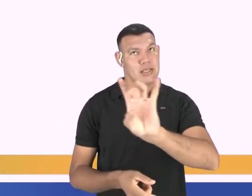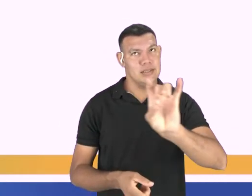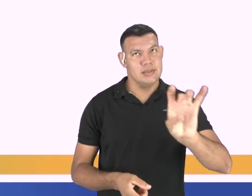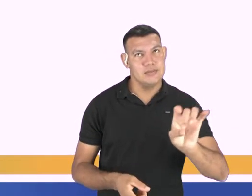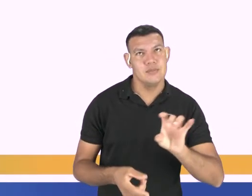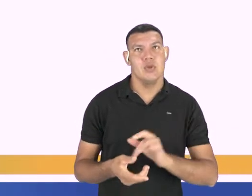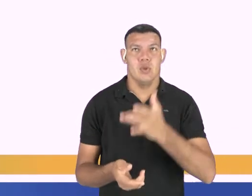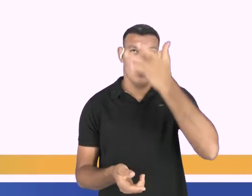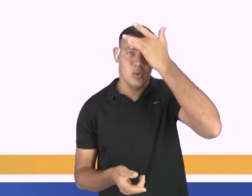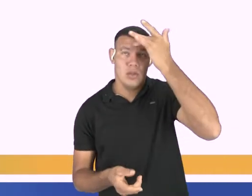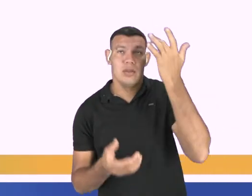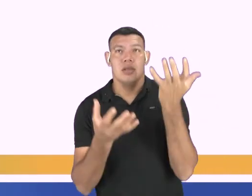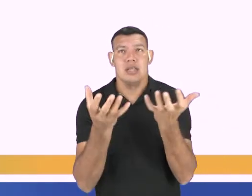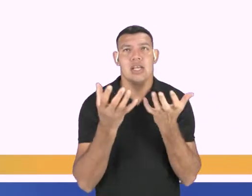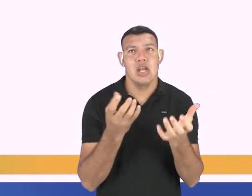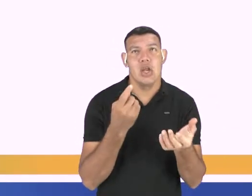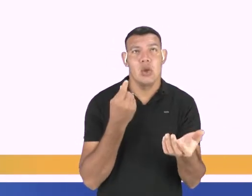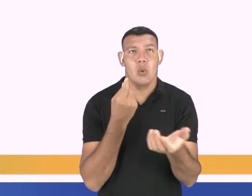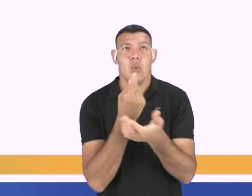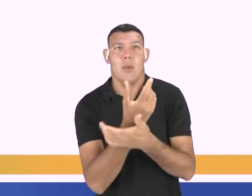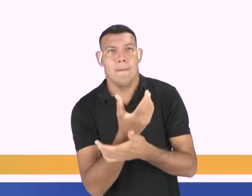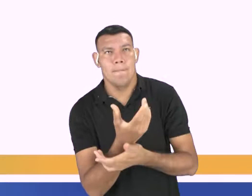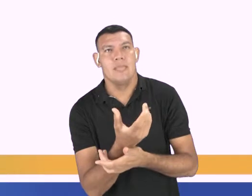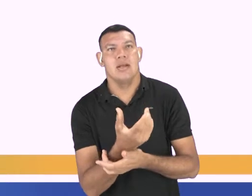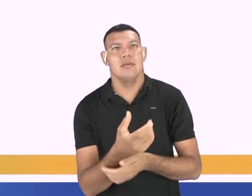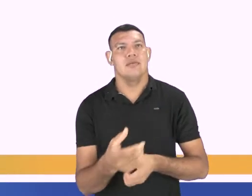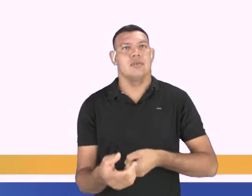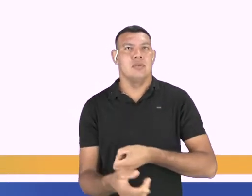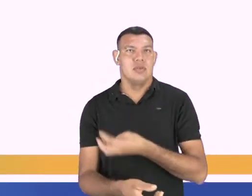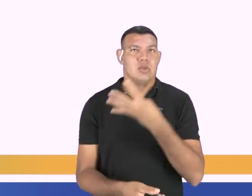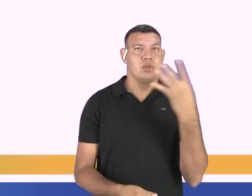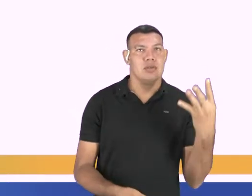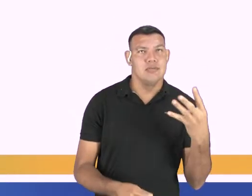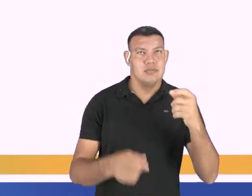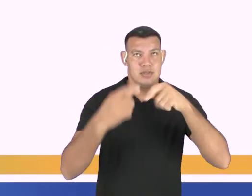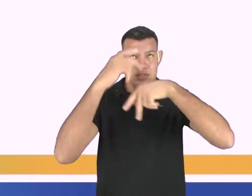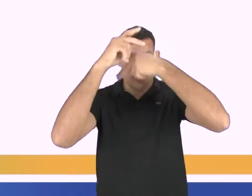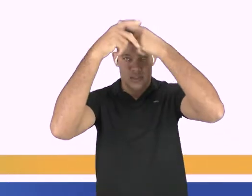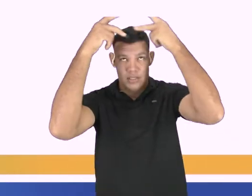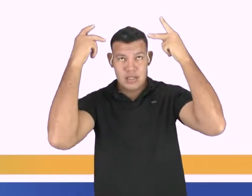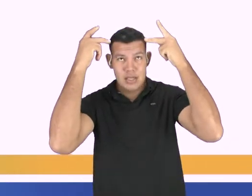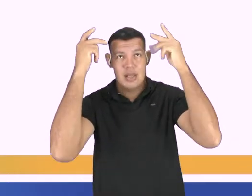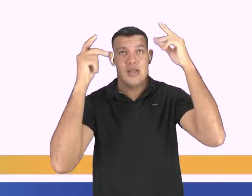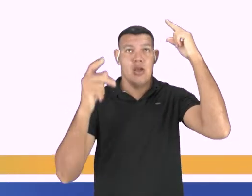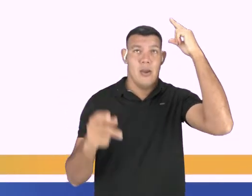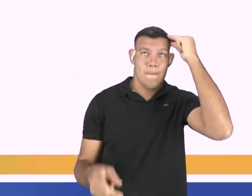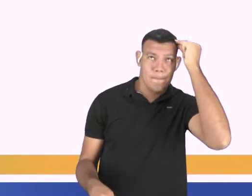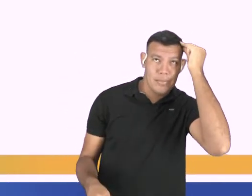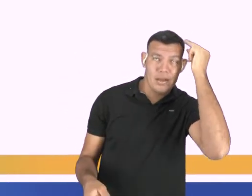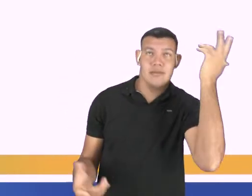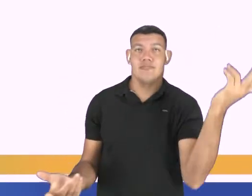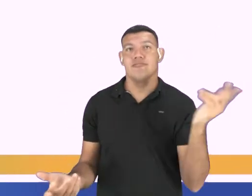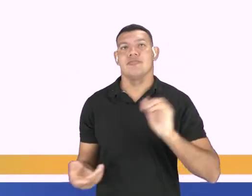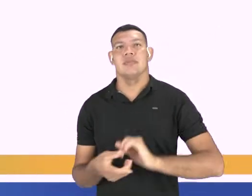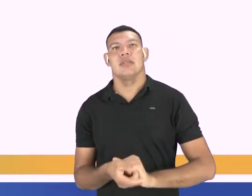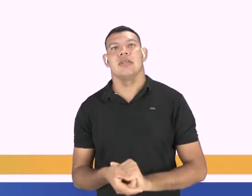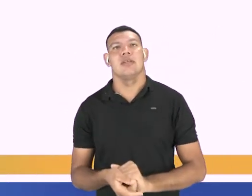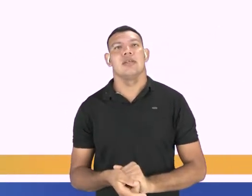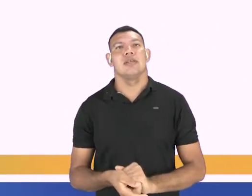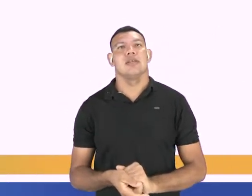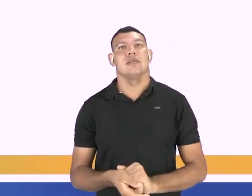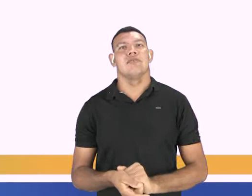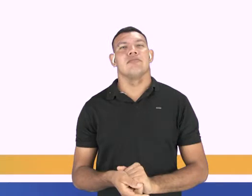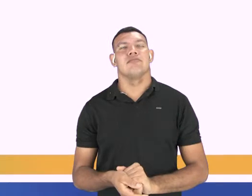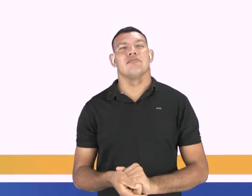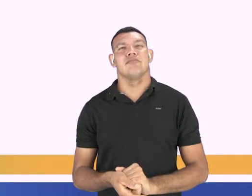nossa resolução. Inicialmente, nós devemos observar que para a pessoa comprar a mesma quantidade de lacinhos e prendedores